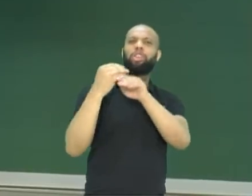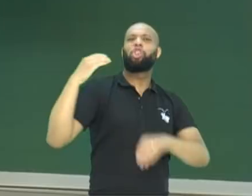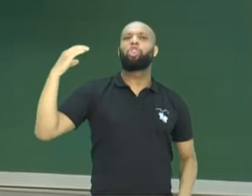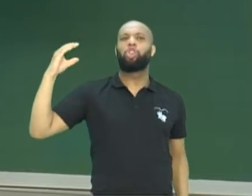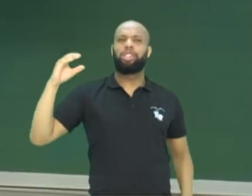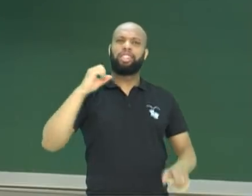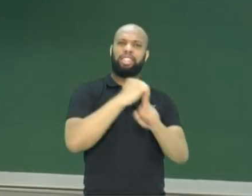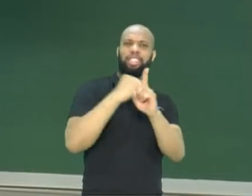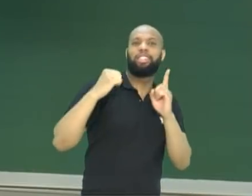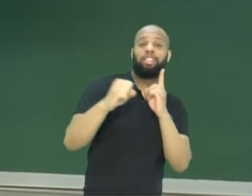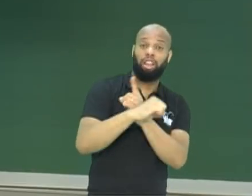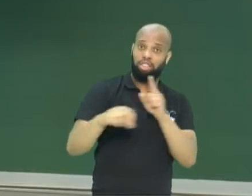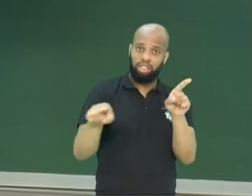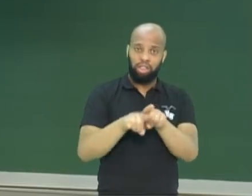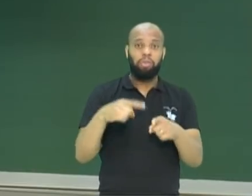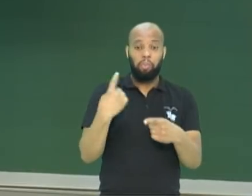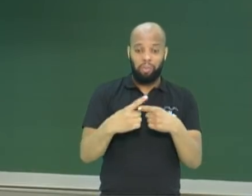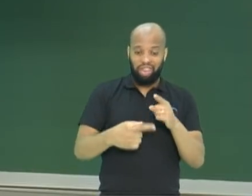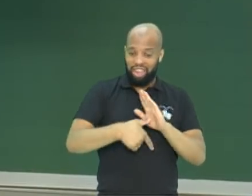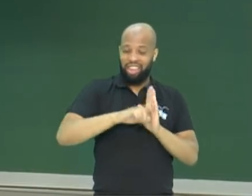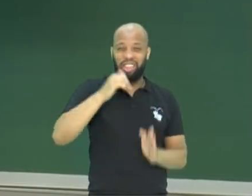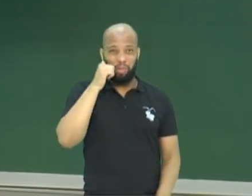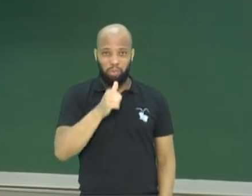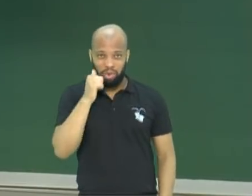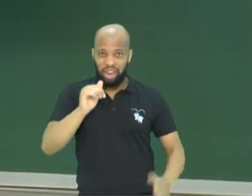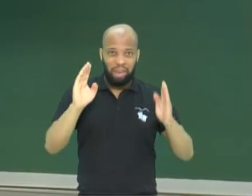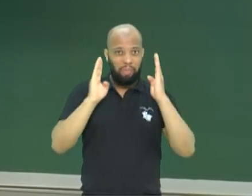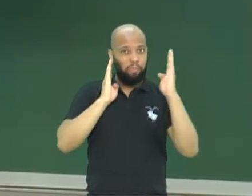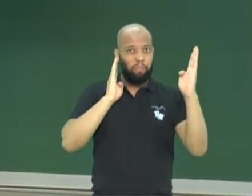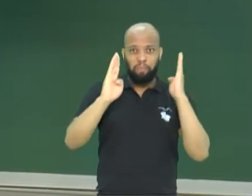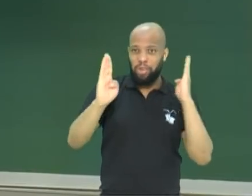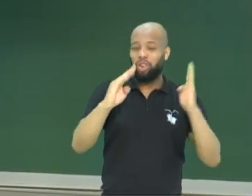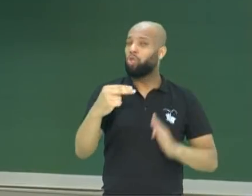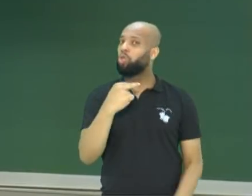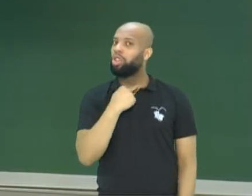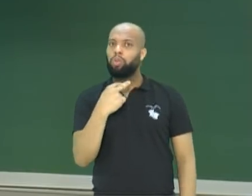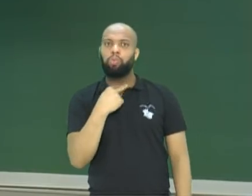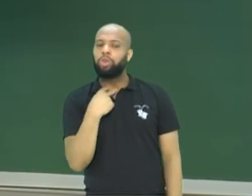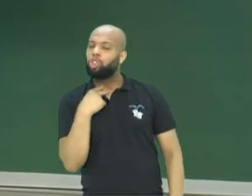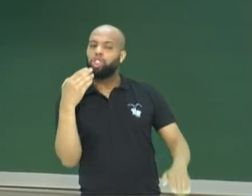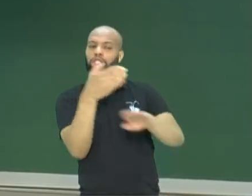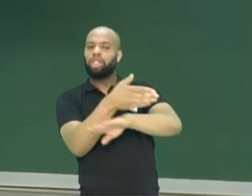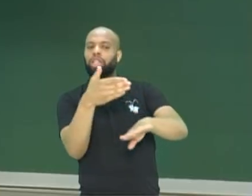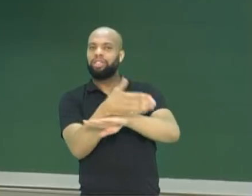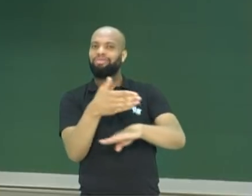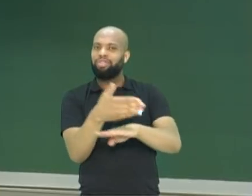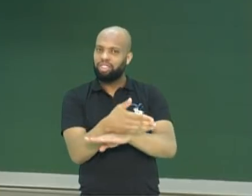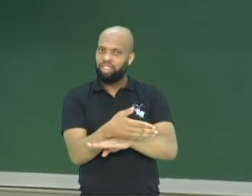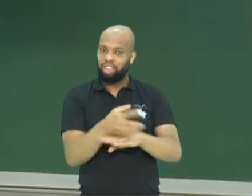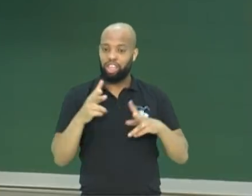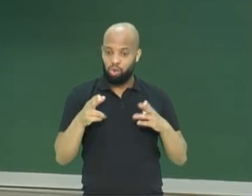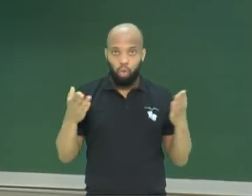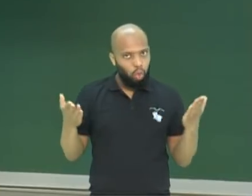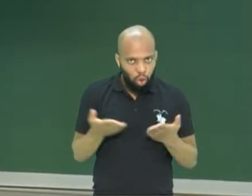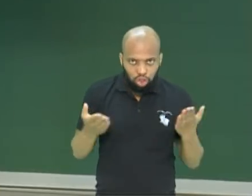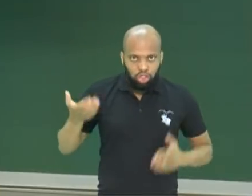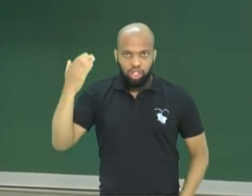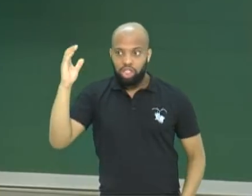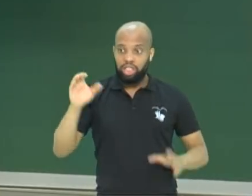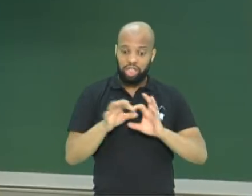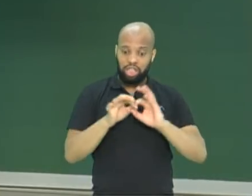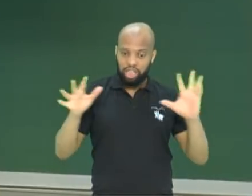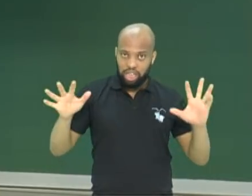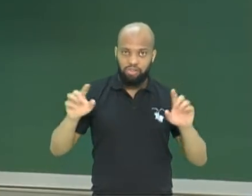científicos da época dela, porque a mulher até então, nesta época, ela não tinha o espaço que ela tem hoje para a ciência, e eu acho que